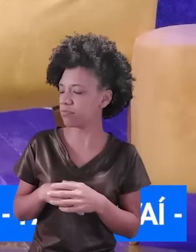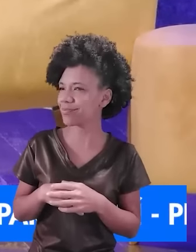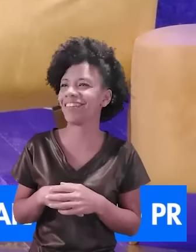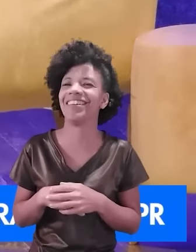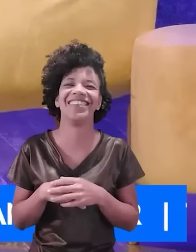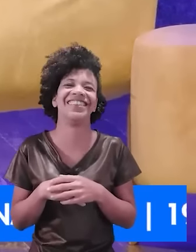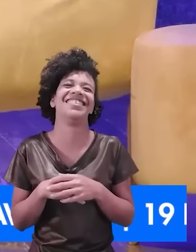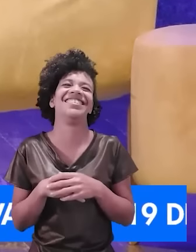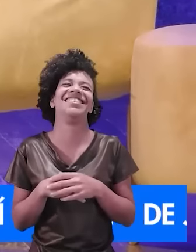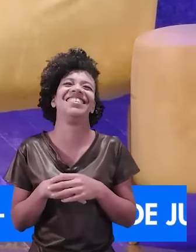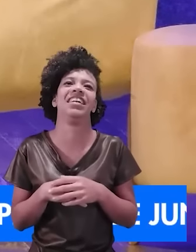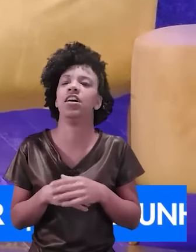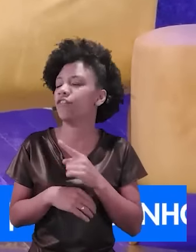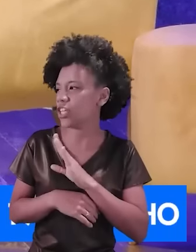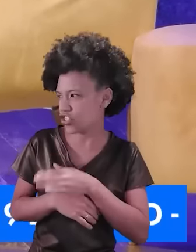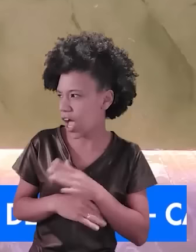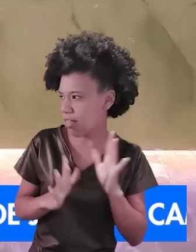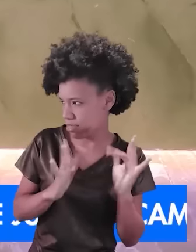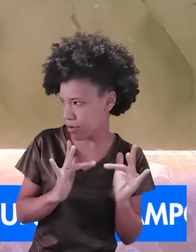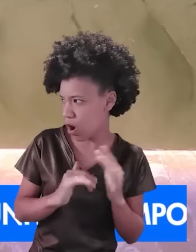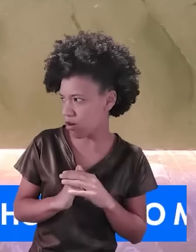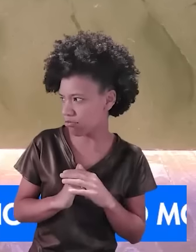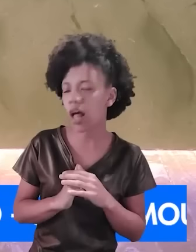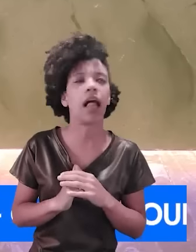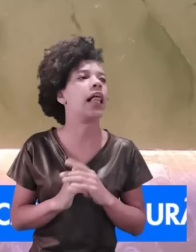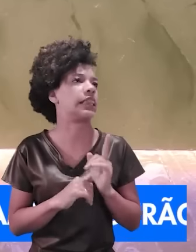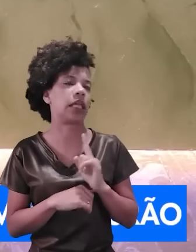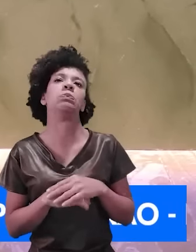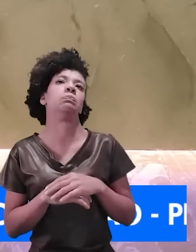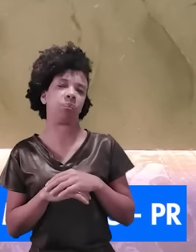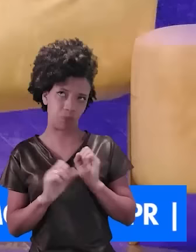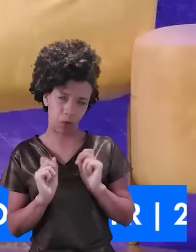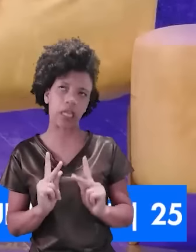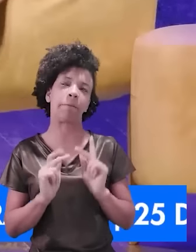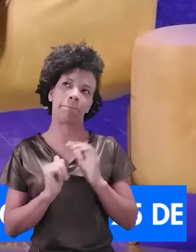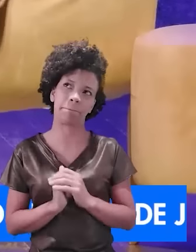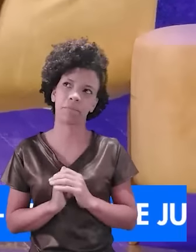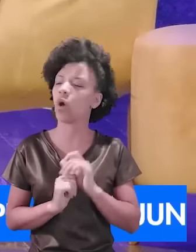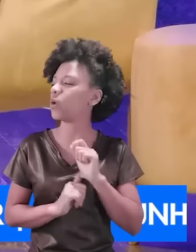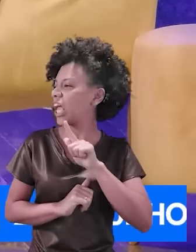se você já namorou não tá